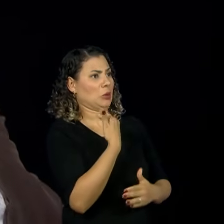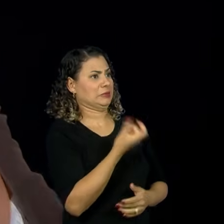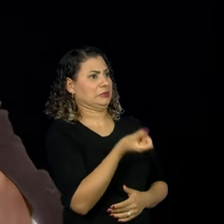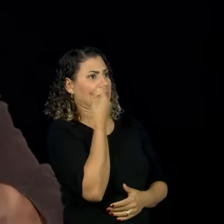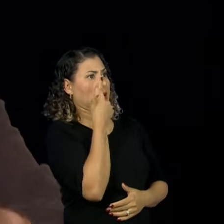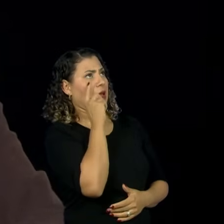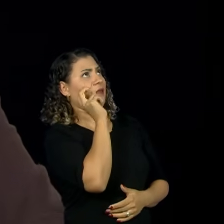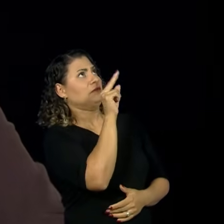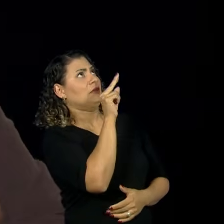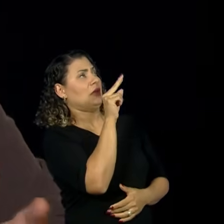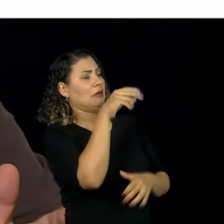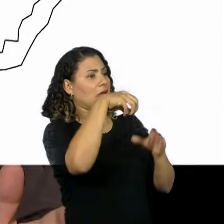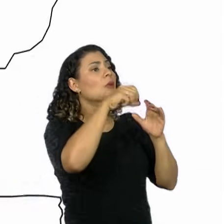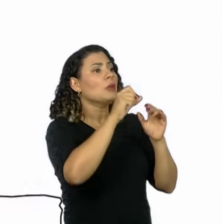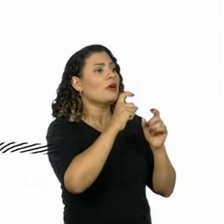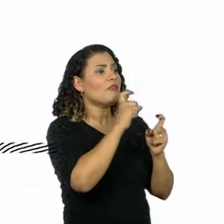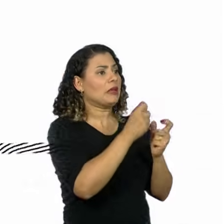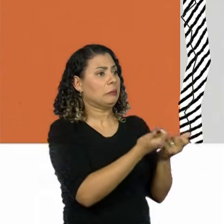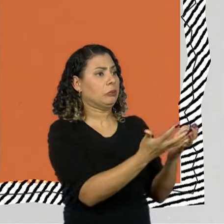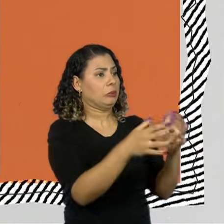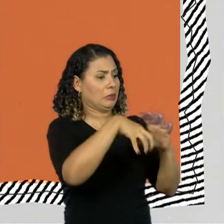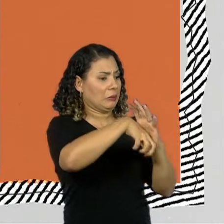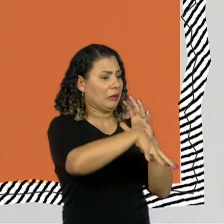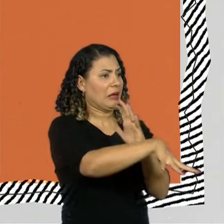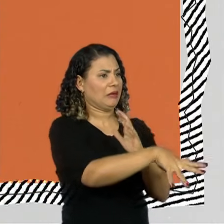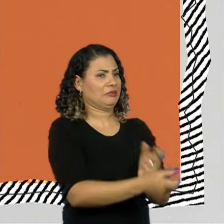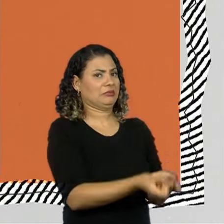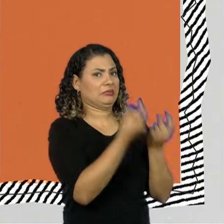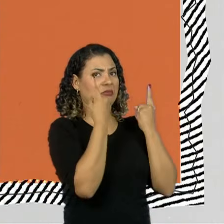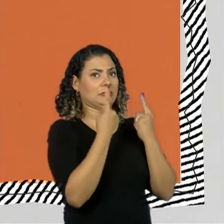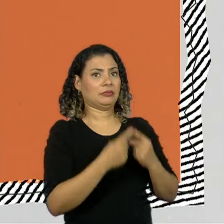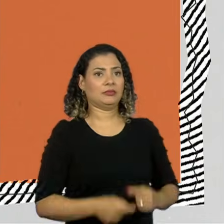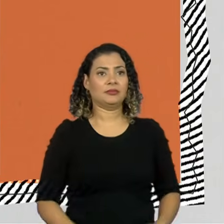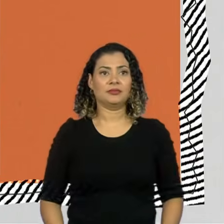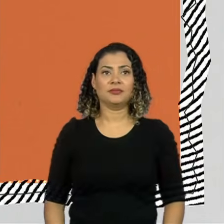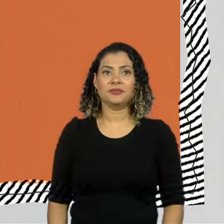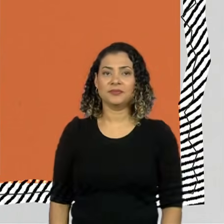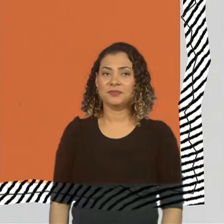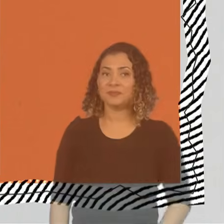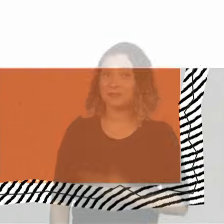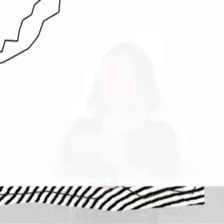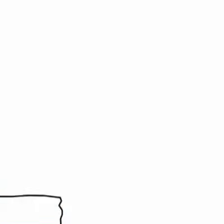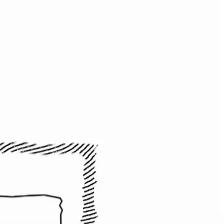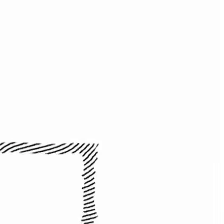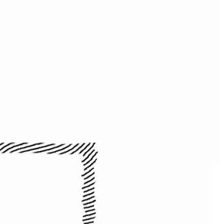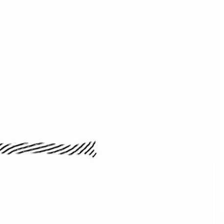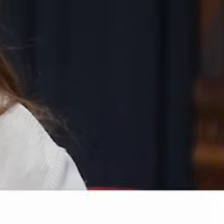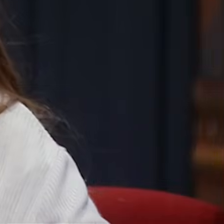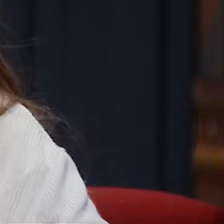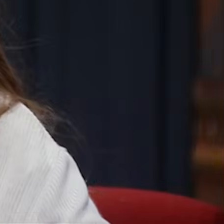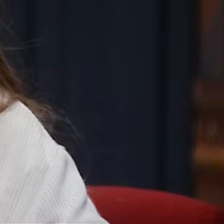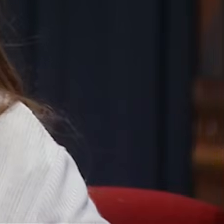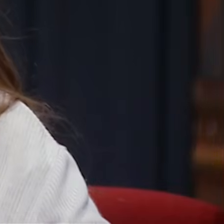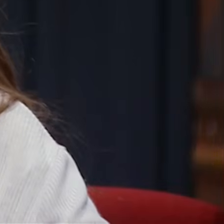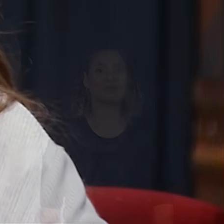olhar as raízes da... Olha que loucura. Como é que pode alguém ter medo de grama?